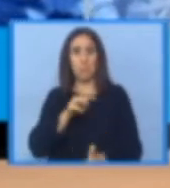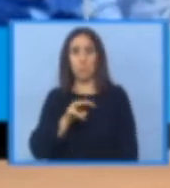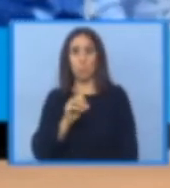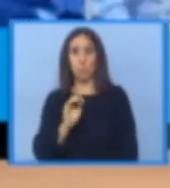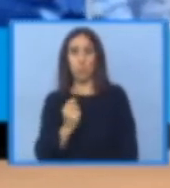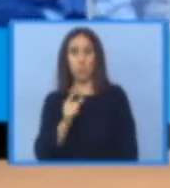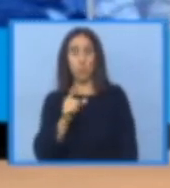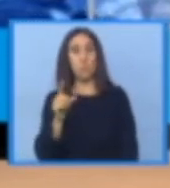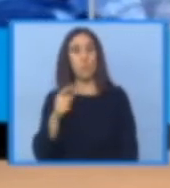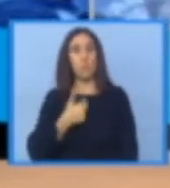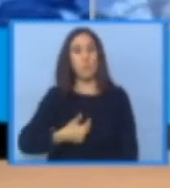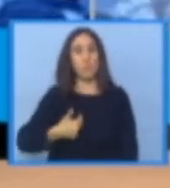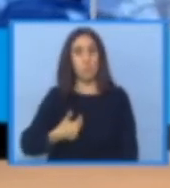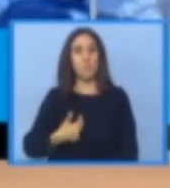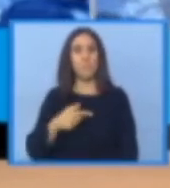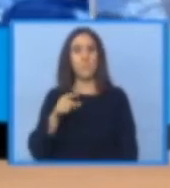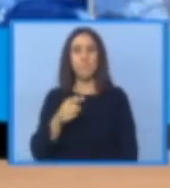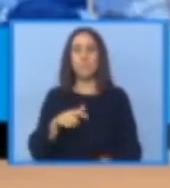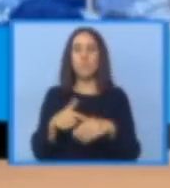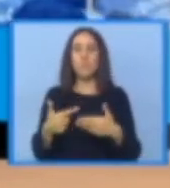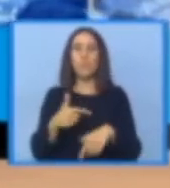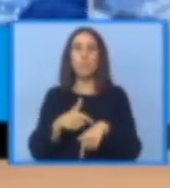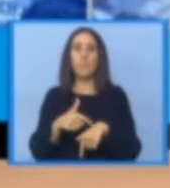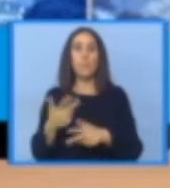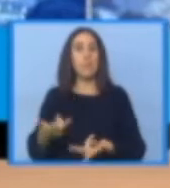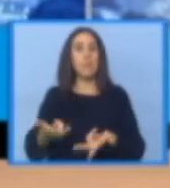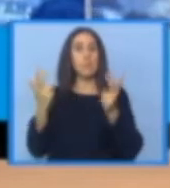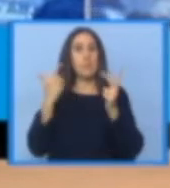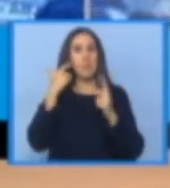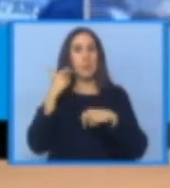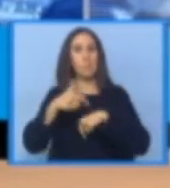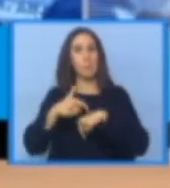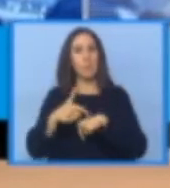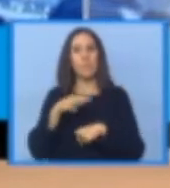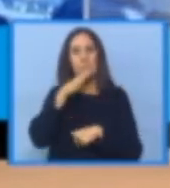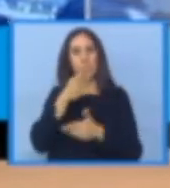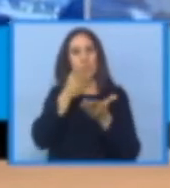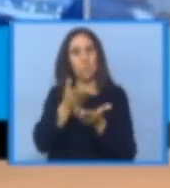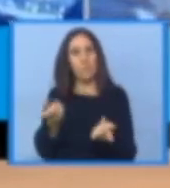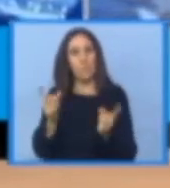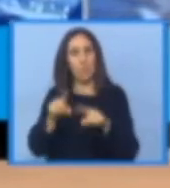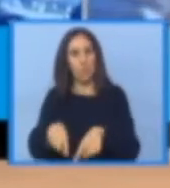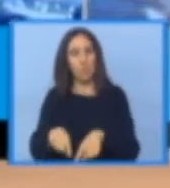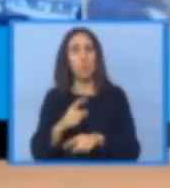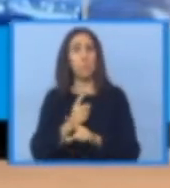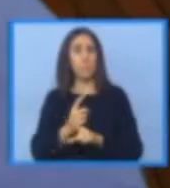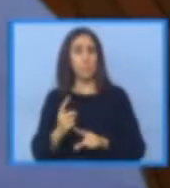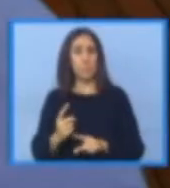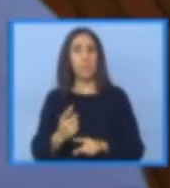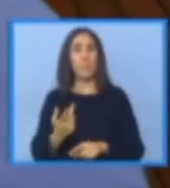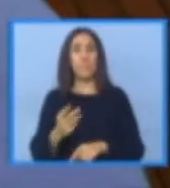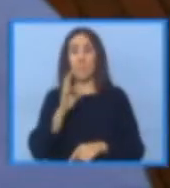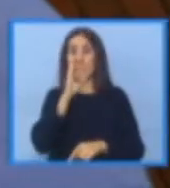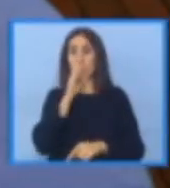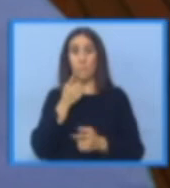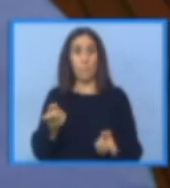são cristãs, é agora o momento, com esta libertação, é agora o momento de ajudar estas famílias a voltar. Isto porque, se